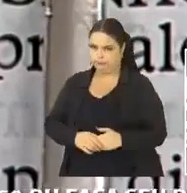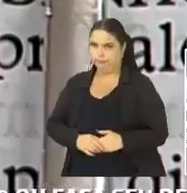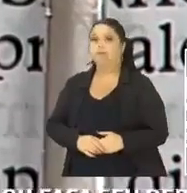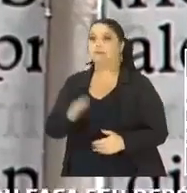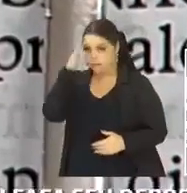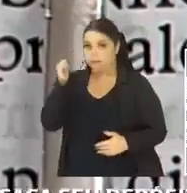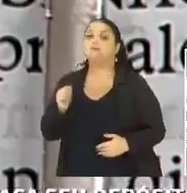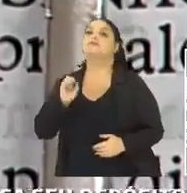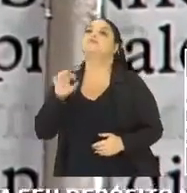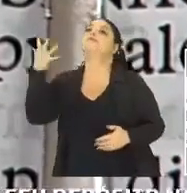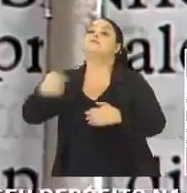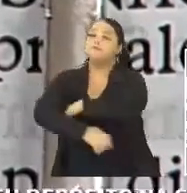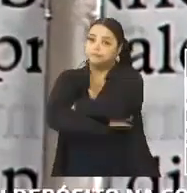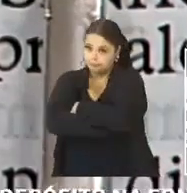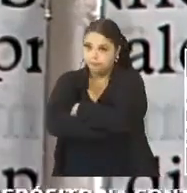Você sabe como é que funciona.